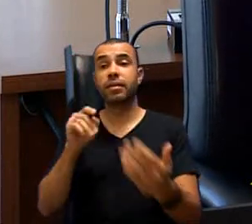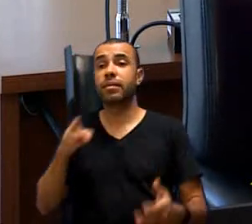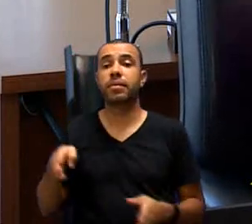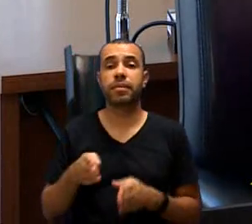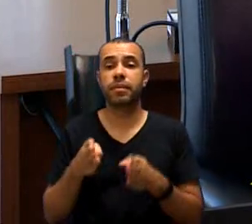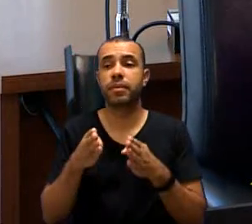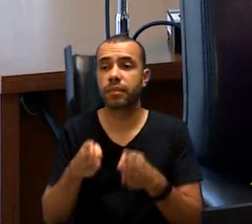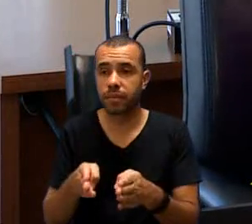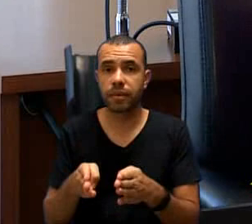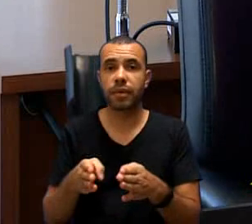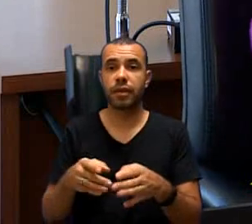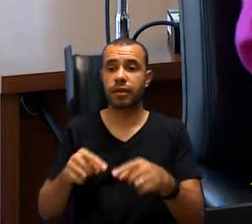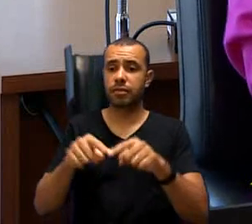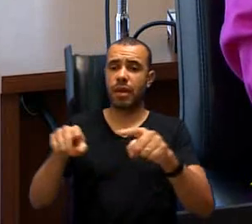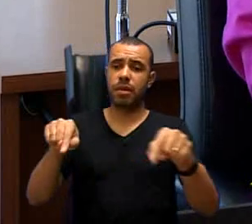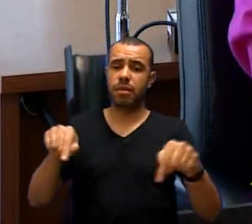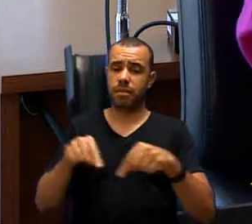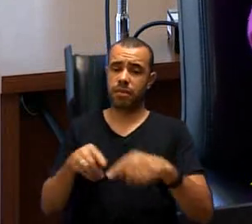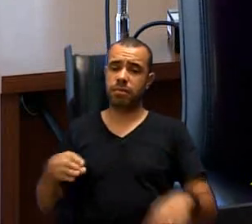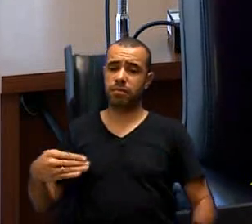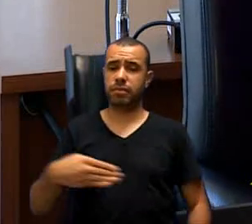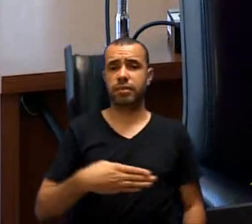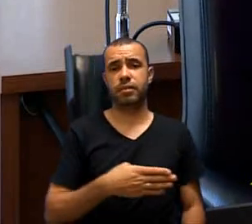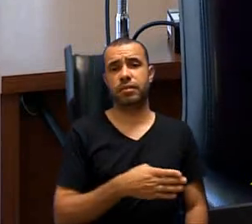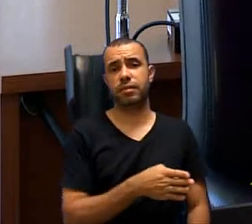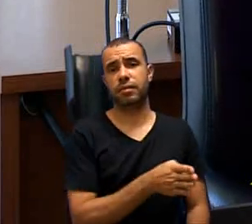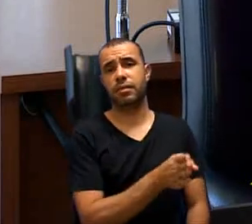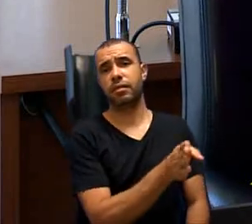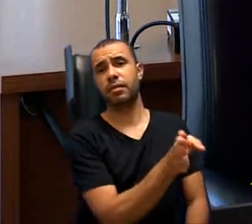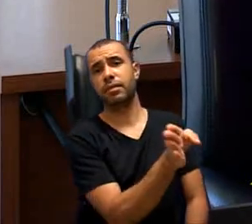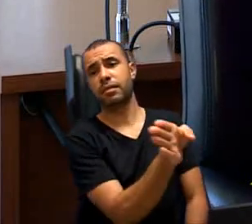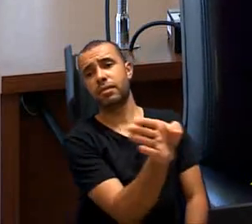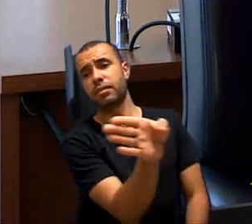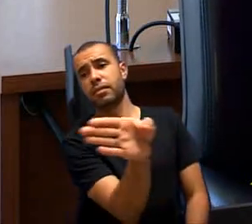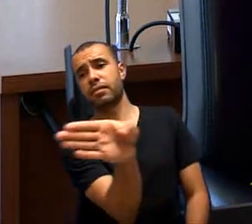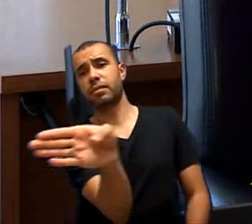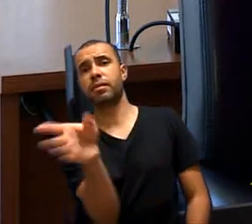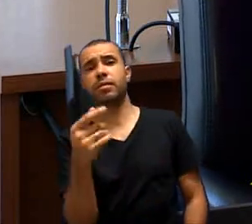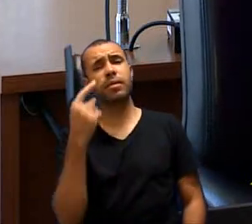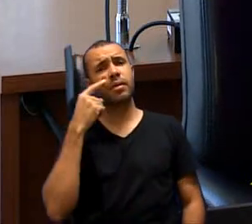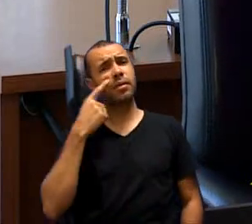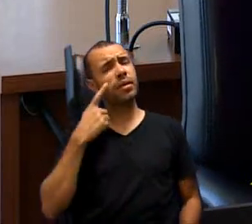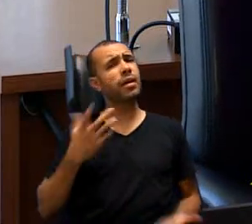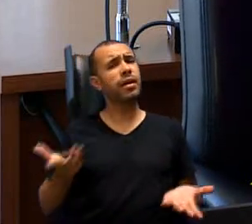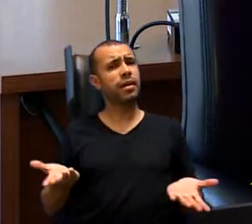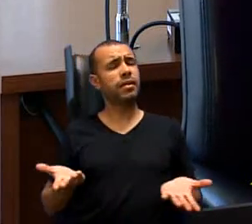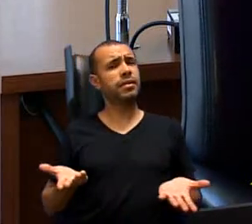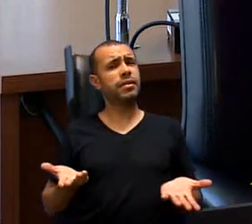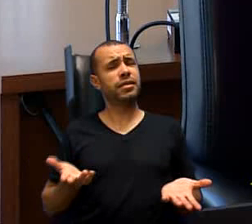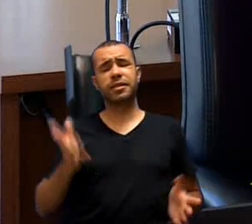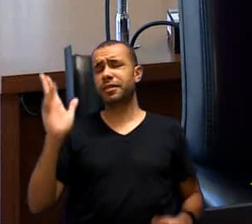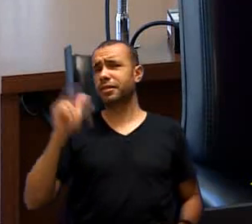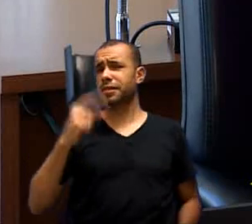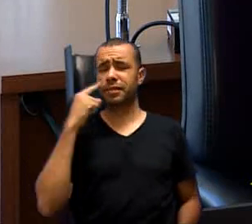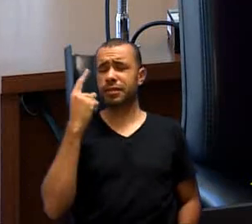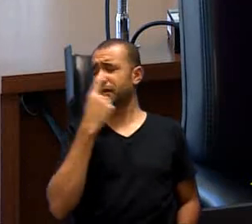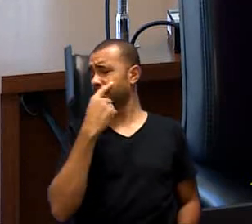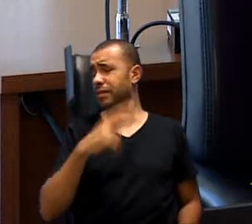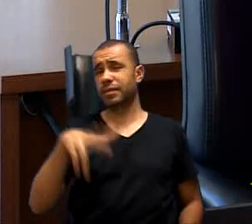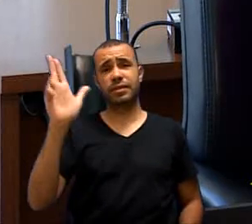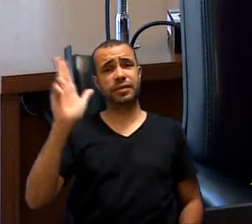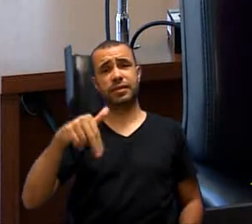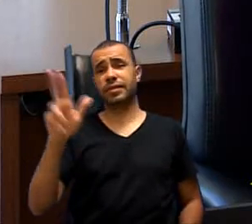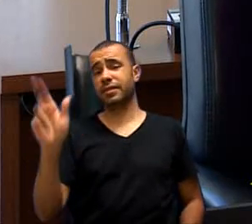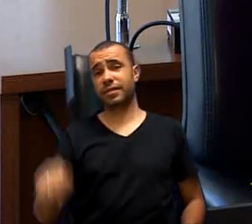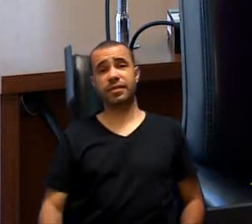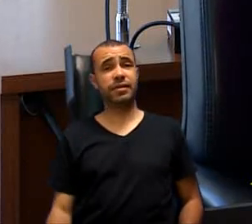tem que desviar, tem que desviar. Para dar continuidade a uma avenida. Nunca tinha visto nada semelhante. Porque